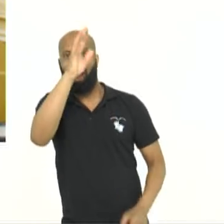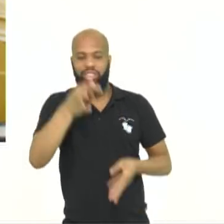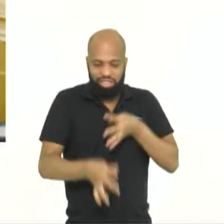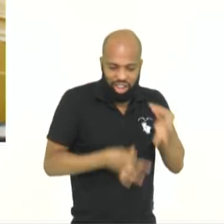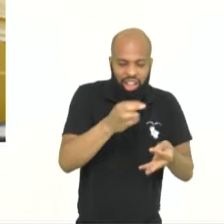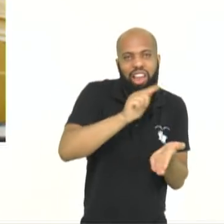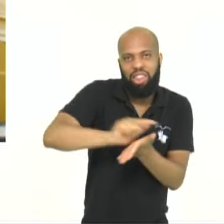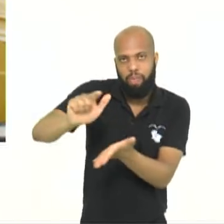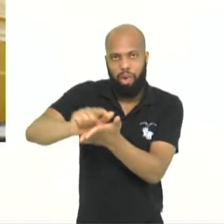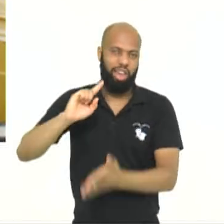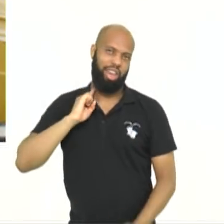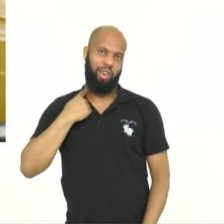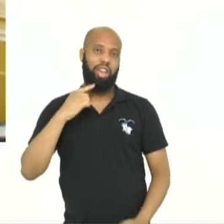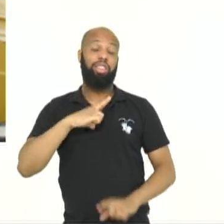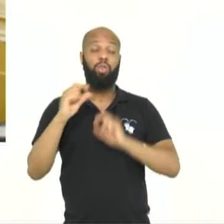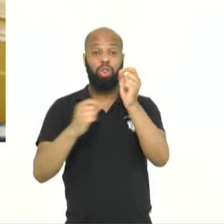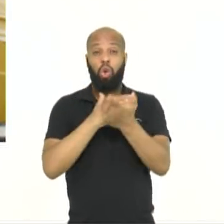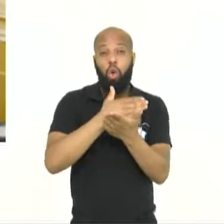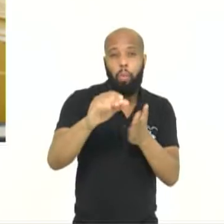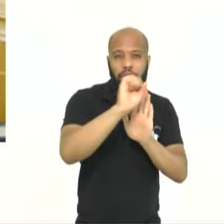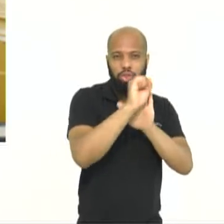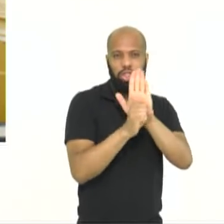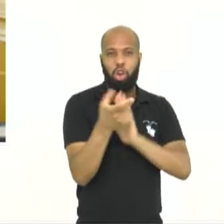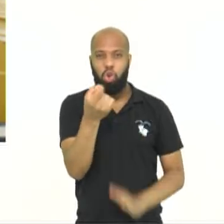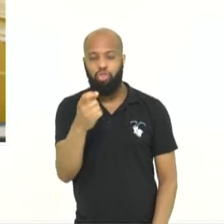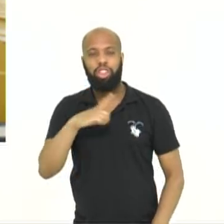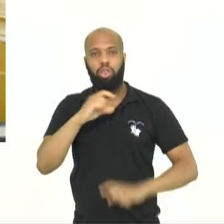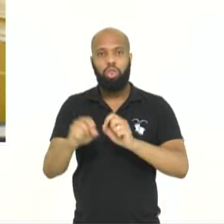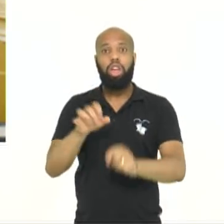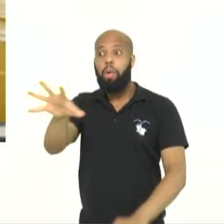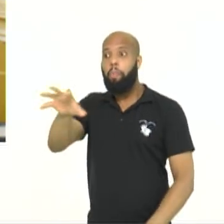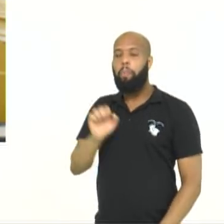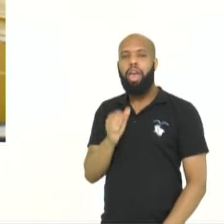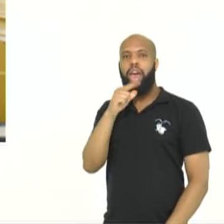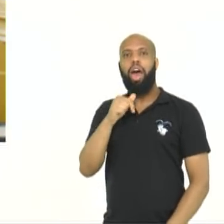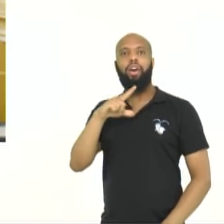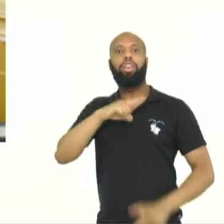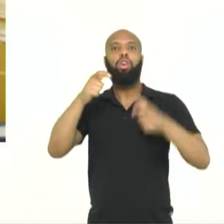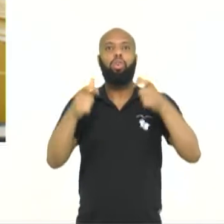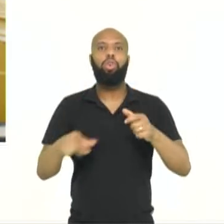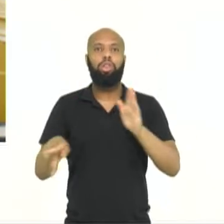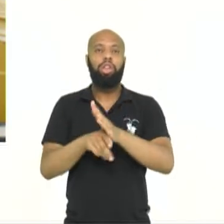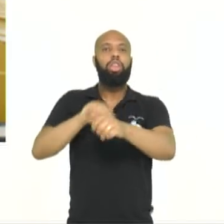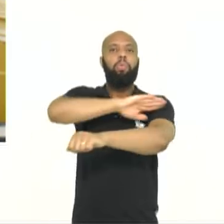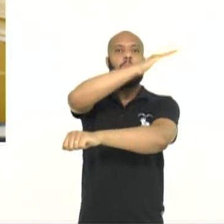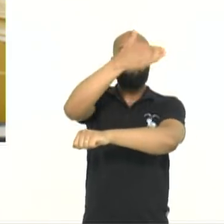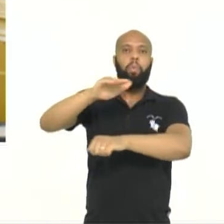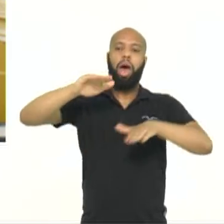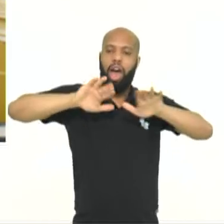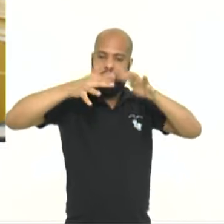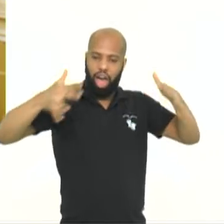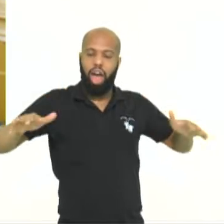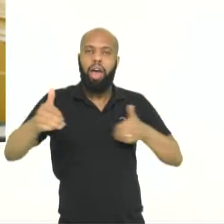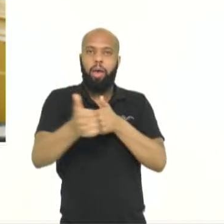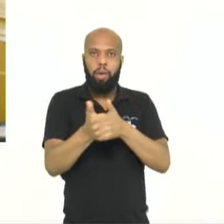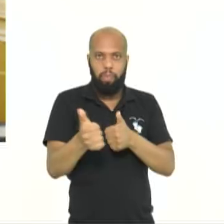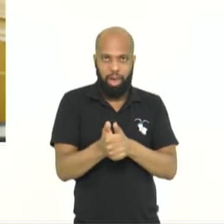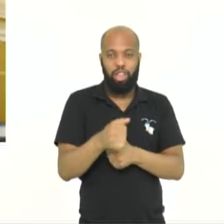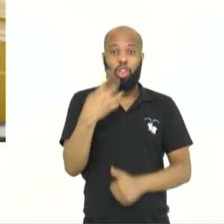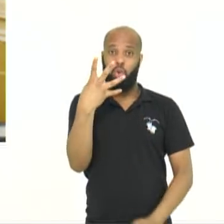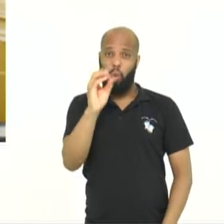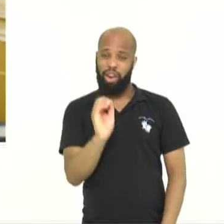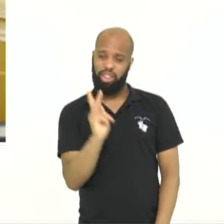tratamento. E a gente já estava lá no início do século XX, já tivemos que buscar água lá na Serra do Mar, a 40 quilômetros